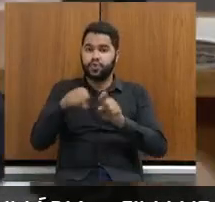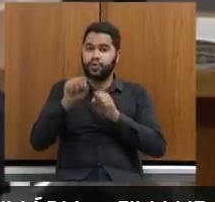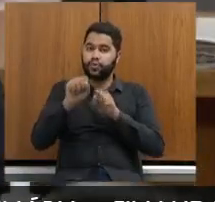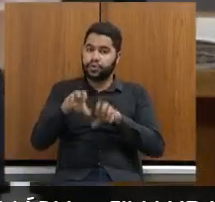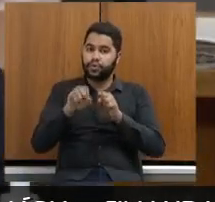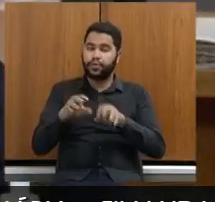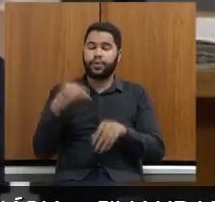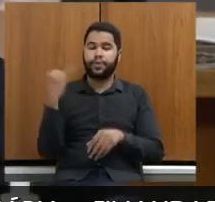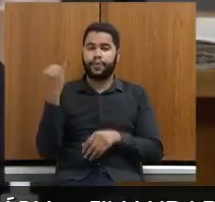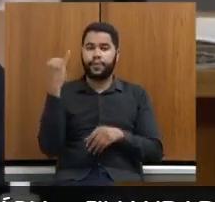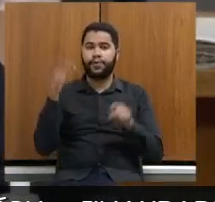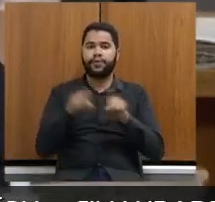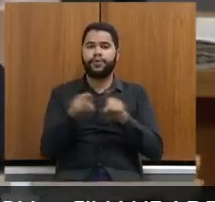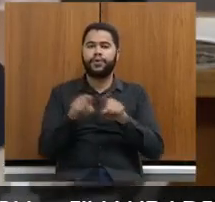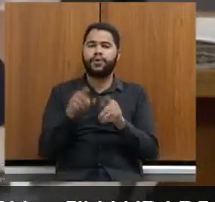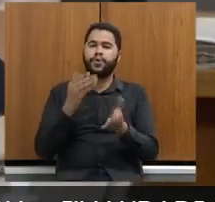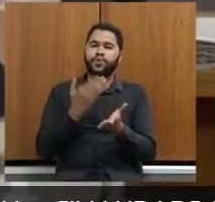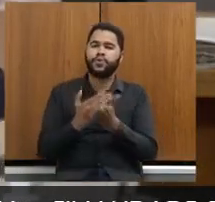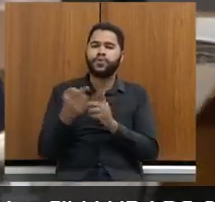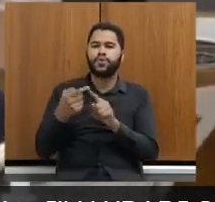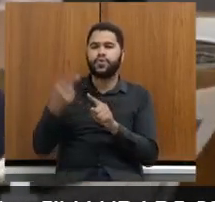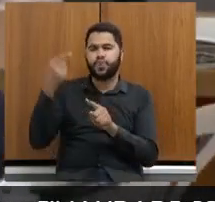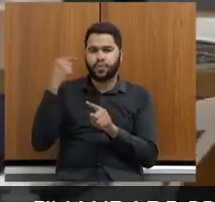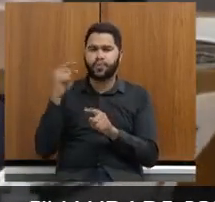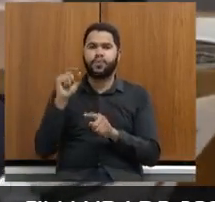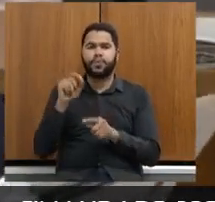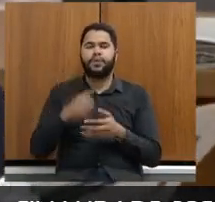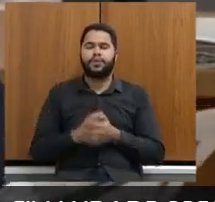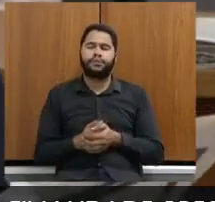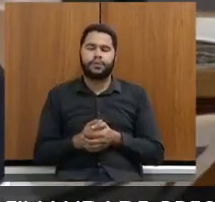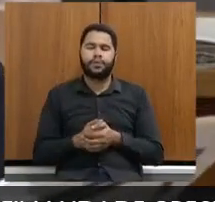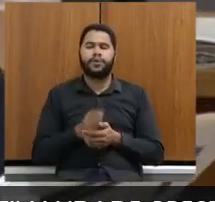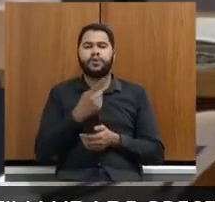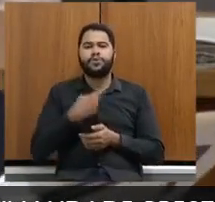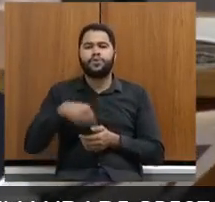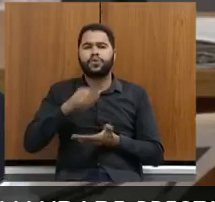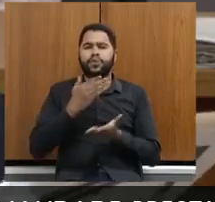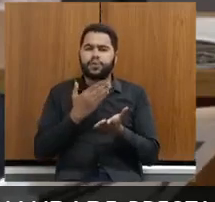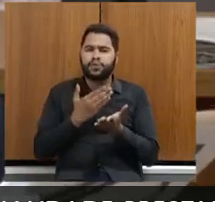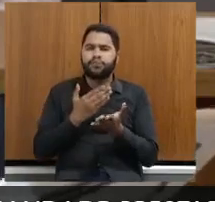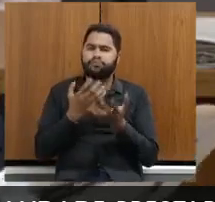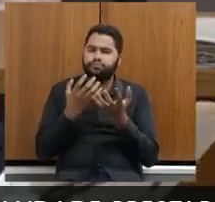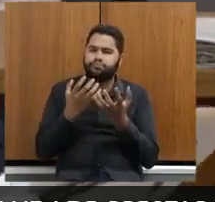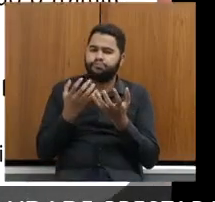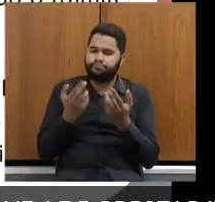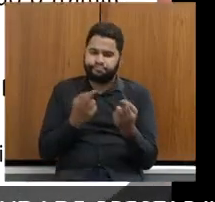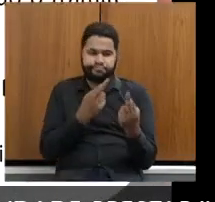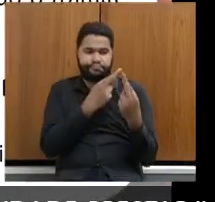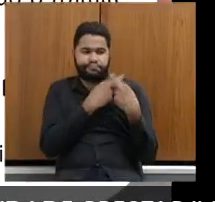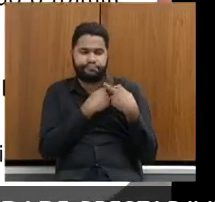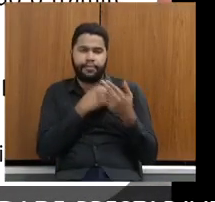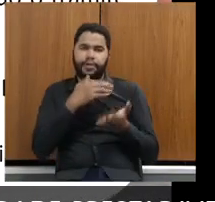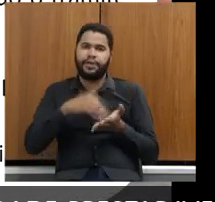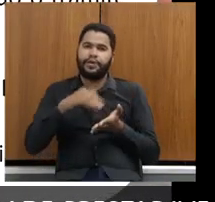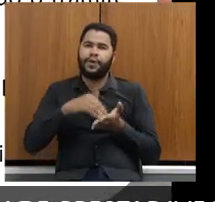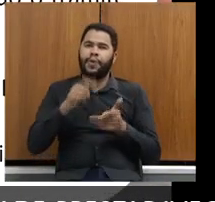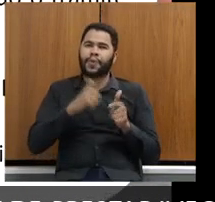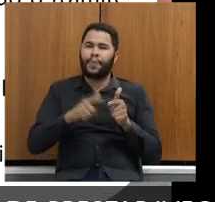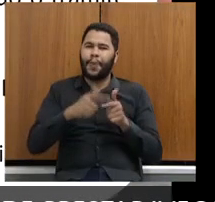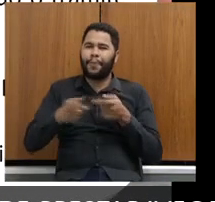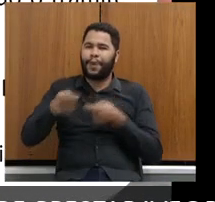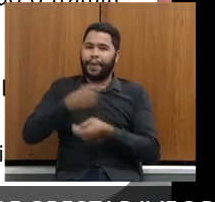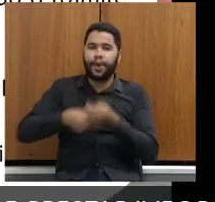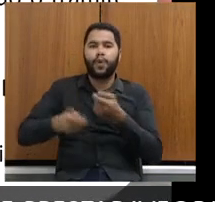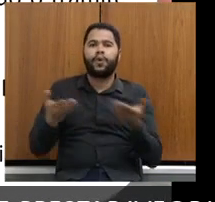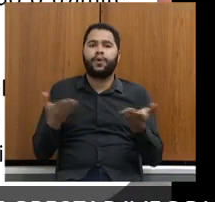importante isso que houve né No começo assim que assim que nós Assumimos a secretaria tinha um problema muito grande com relação a qual a gestão